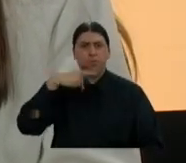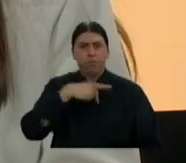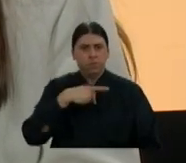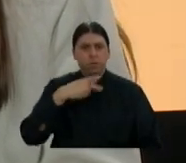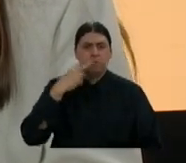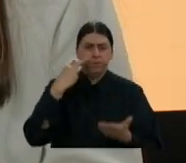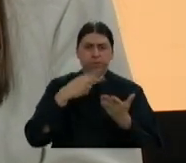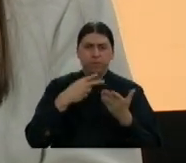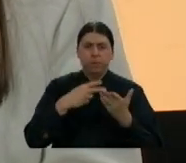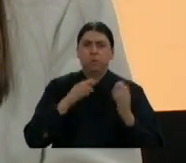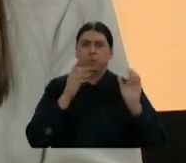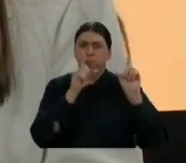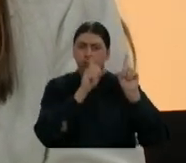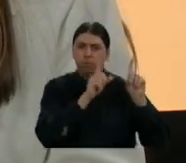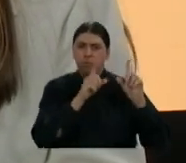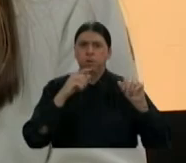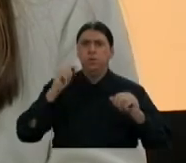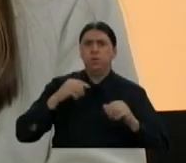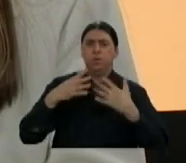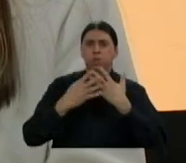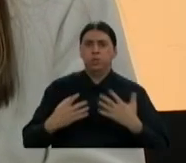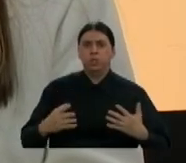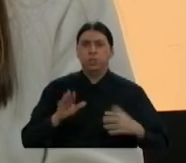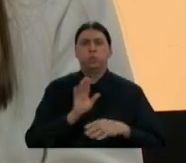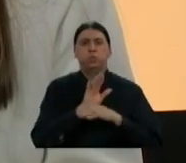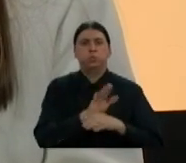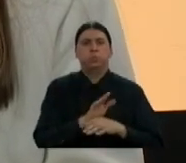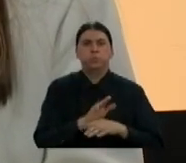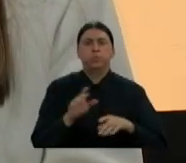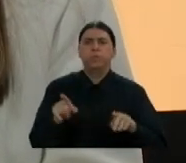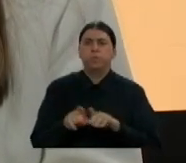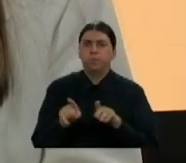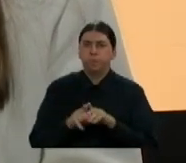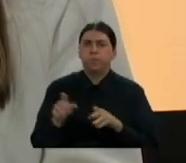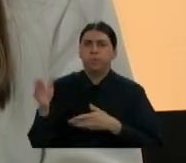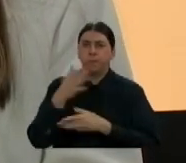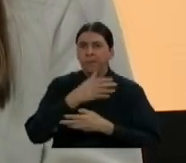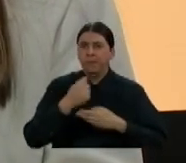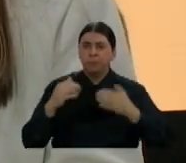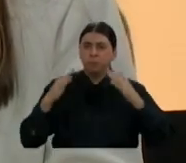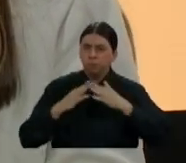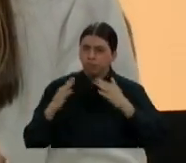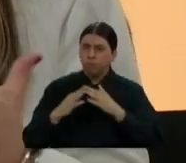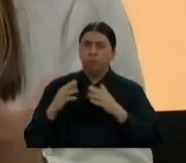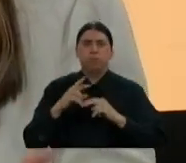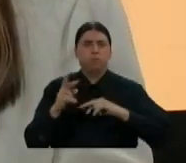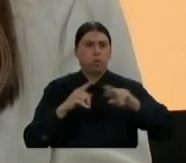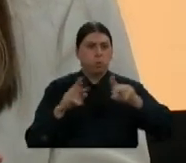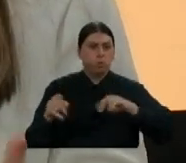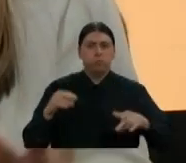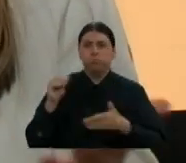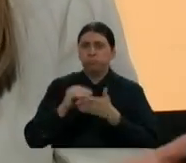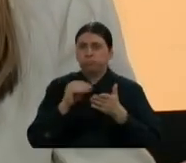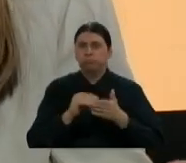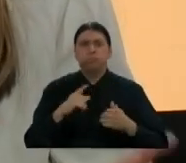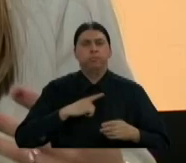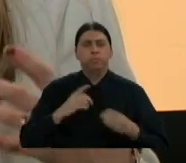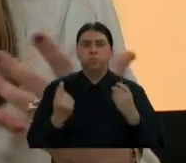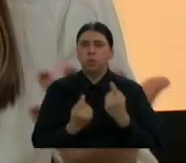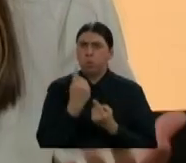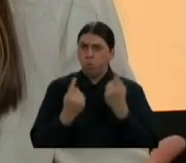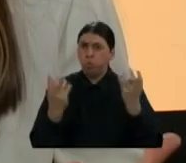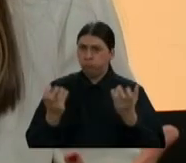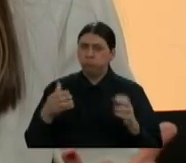o banner rede solidária onde a gente roda as casas e as necessidades de cada uma delas então se você quiser participar alguém da comunidade